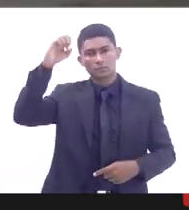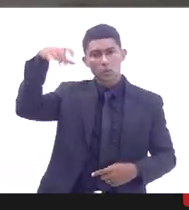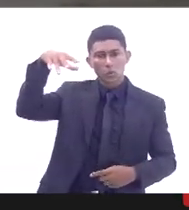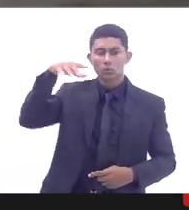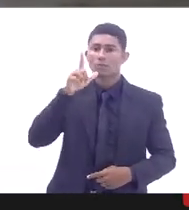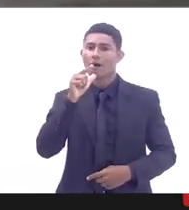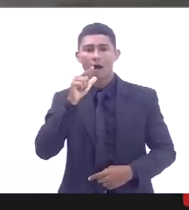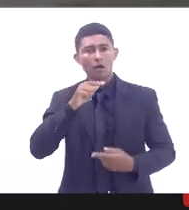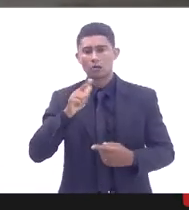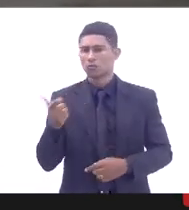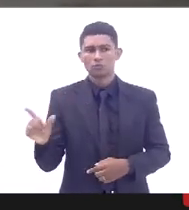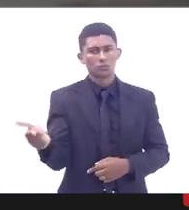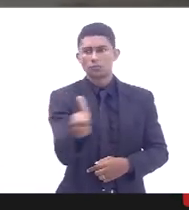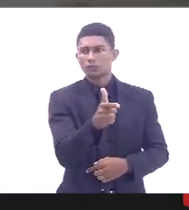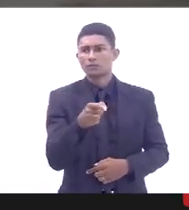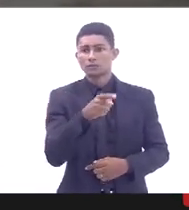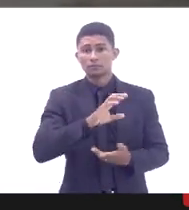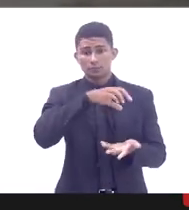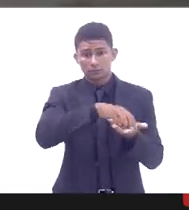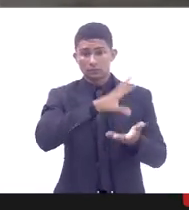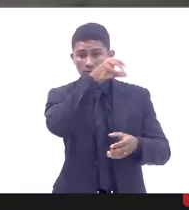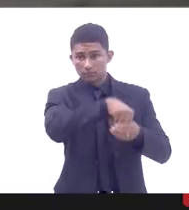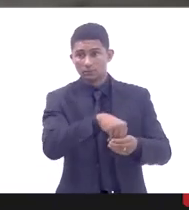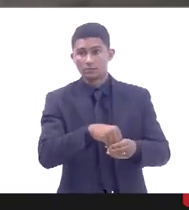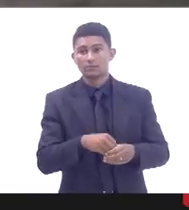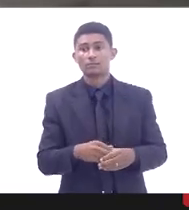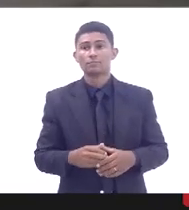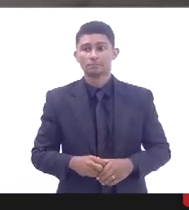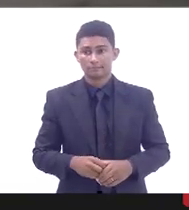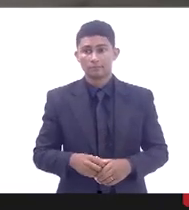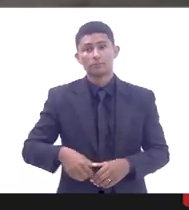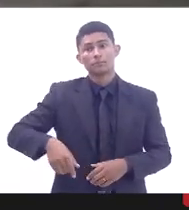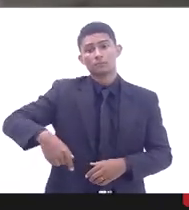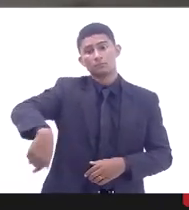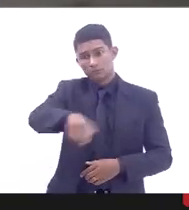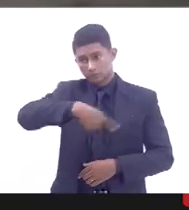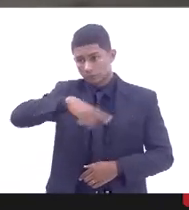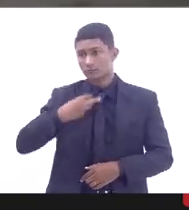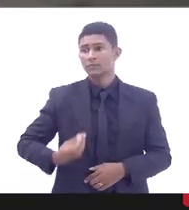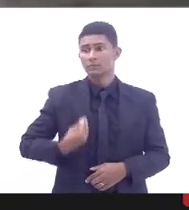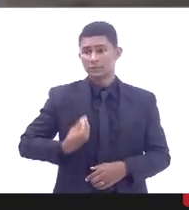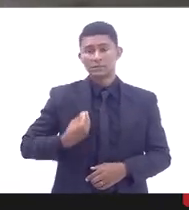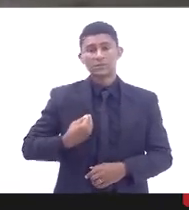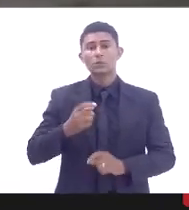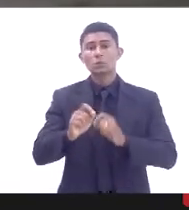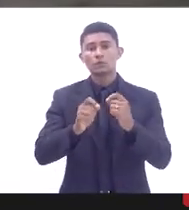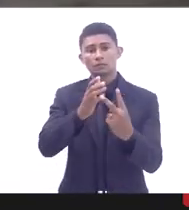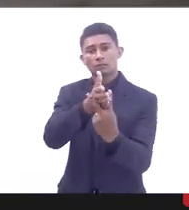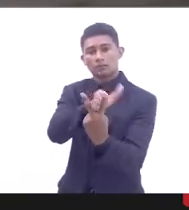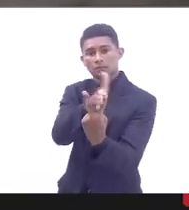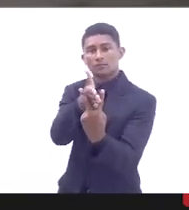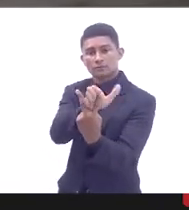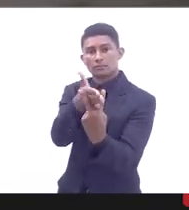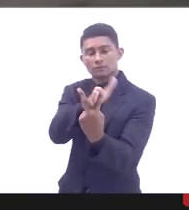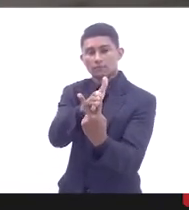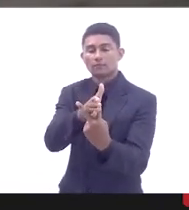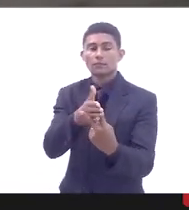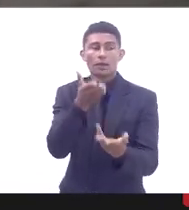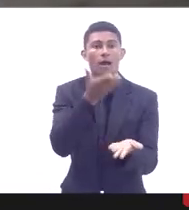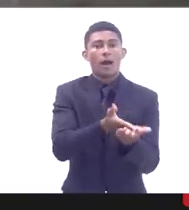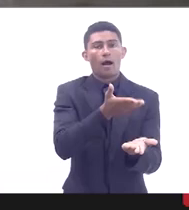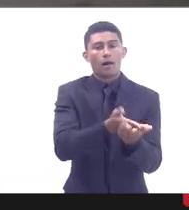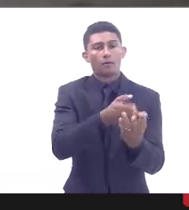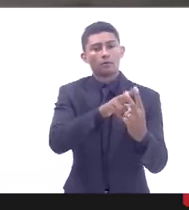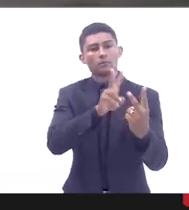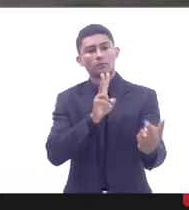essa situação Universidade nesse momento a gente tive um processo híbrido com espaço de aulas virtuais